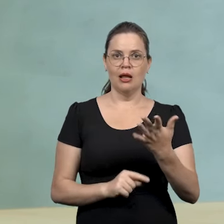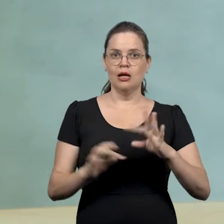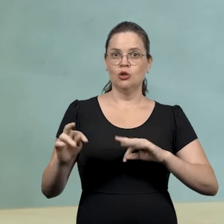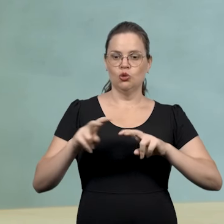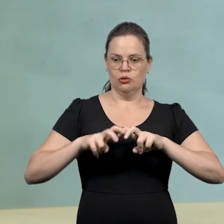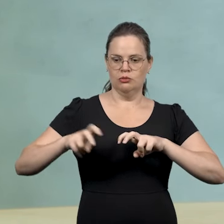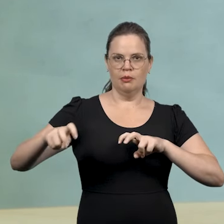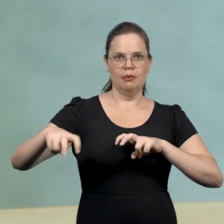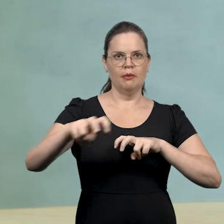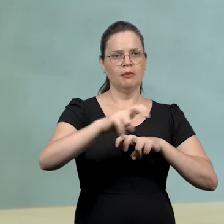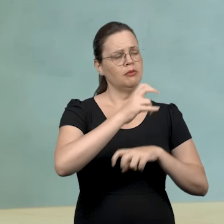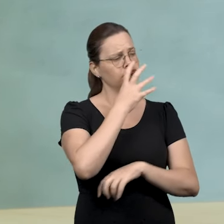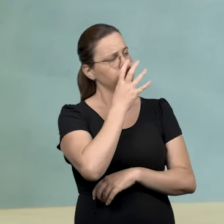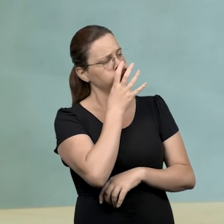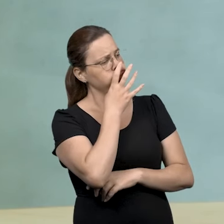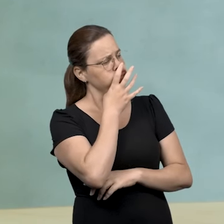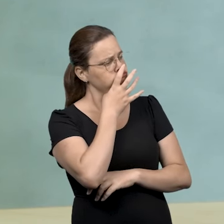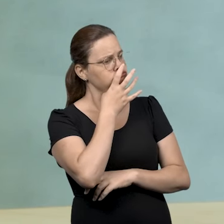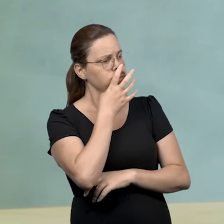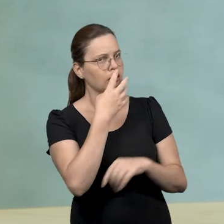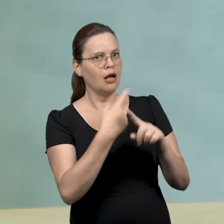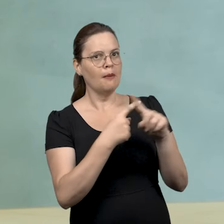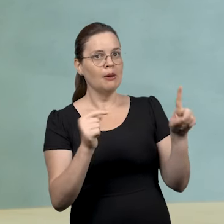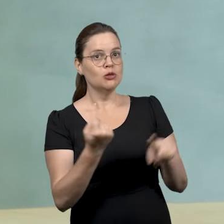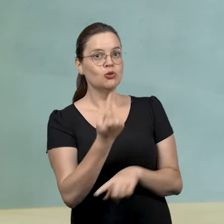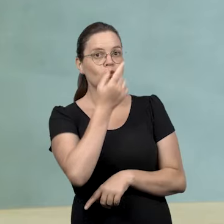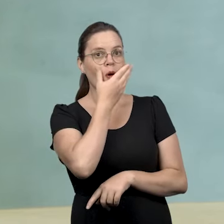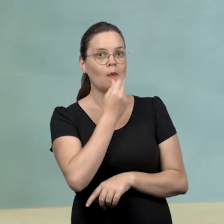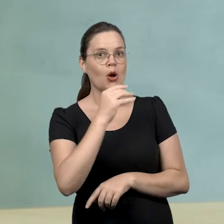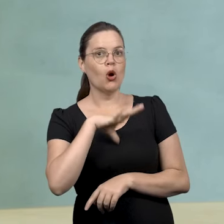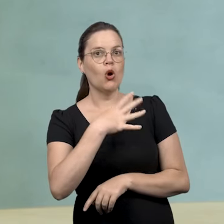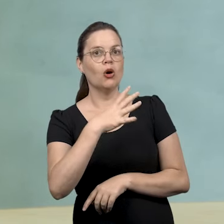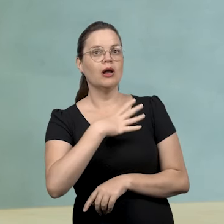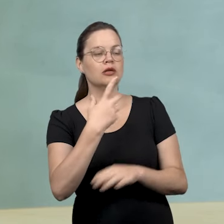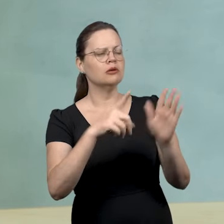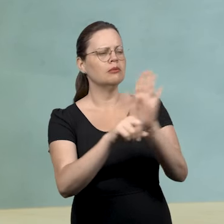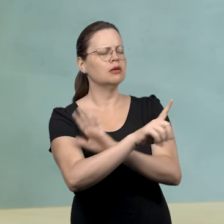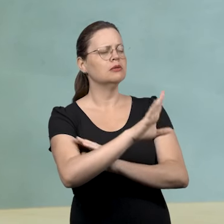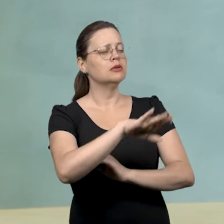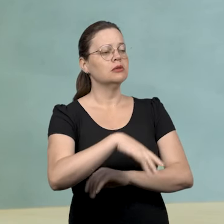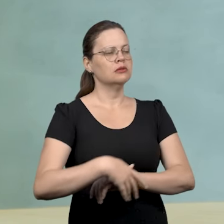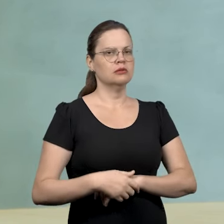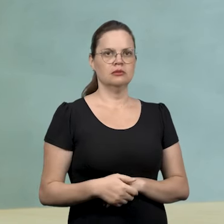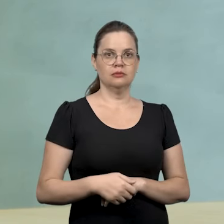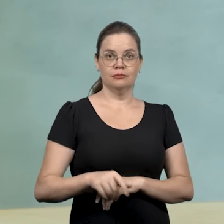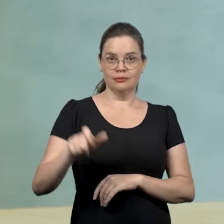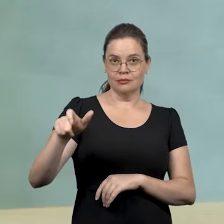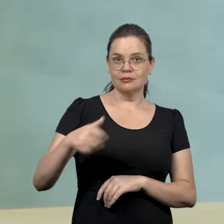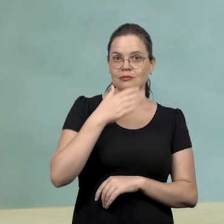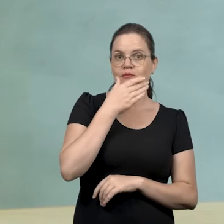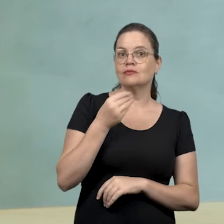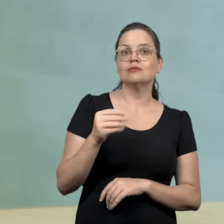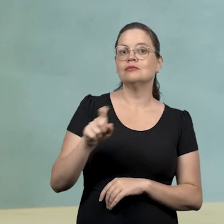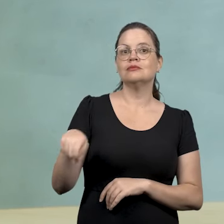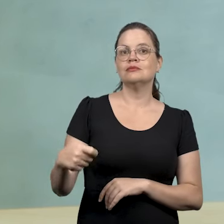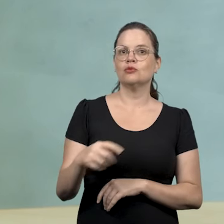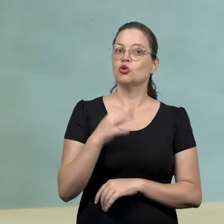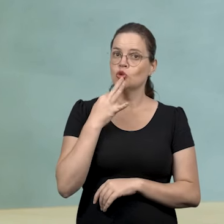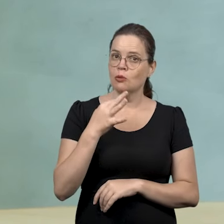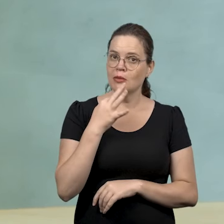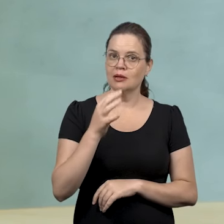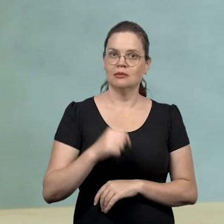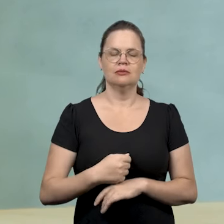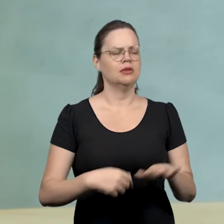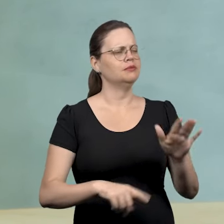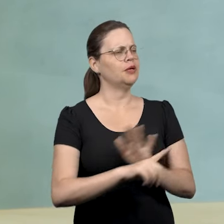que todos ali ouviam, mas teve um homem que teve coragem de fazer uma pergunta, e esse homem ele foi Tomé, e ele